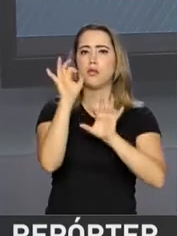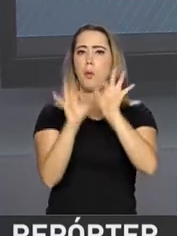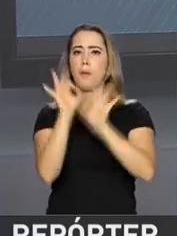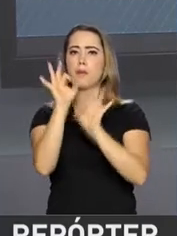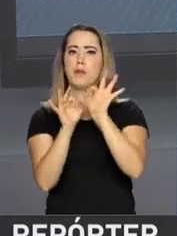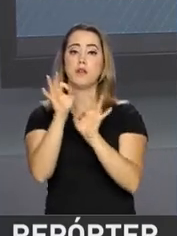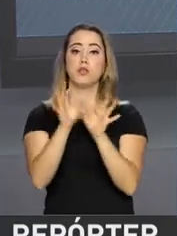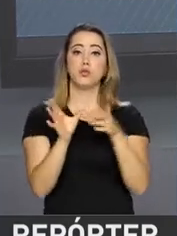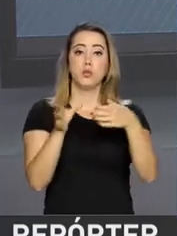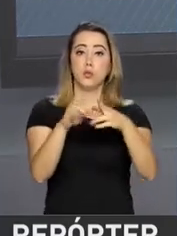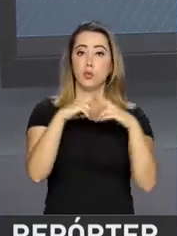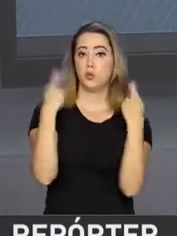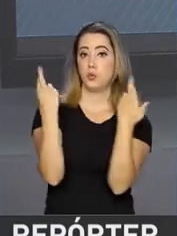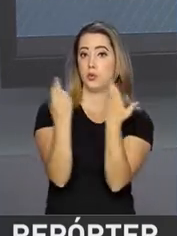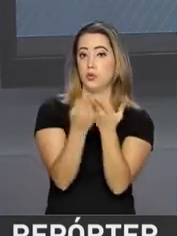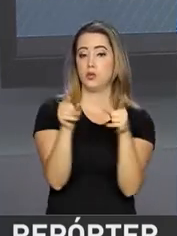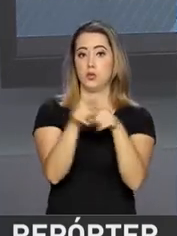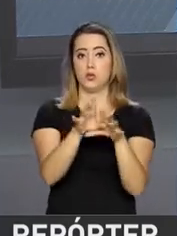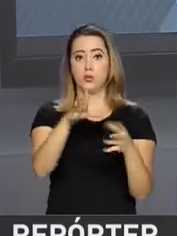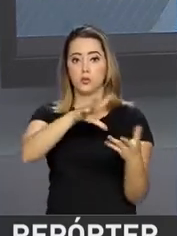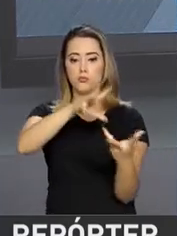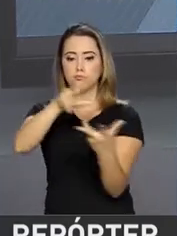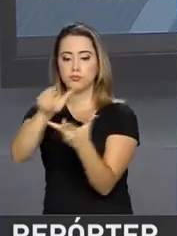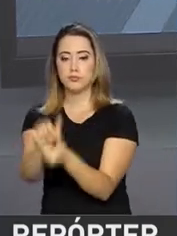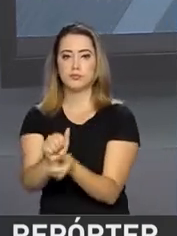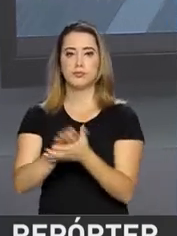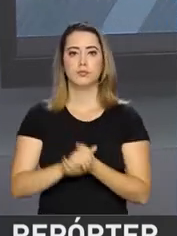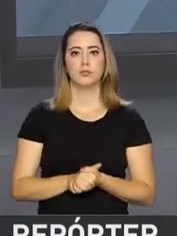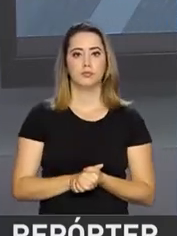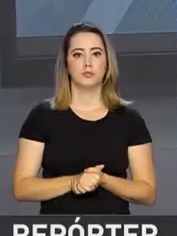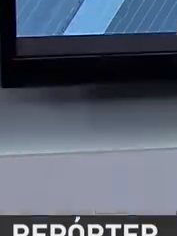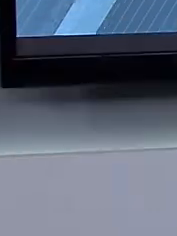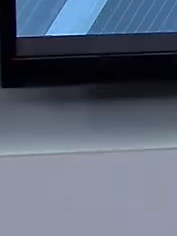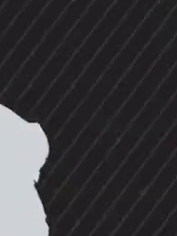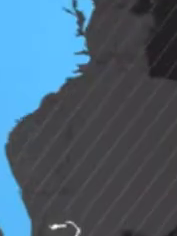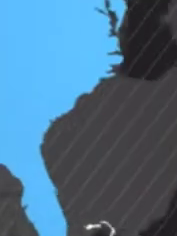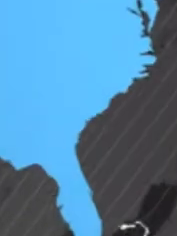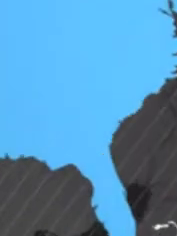estão os preparativos para receber os líderes de todo o planeta